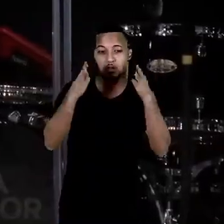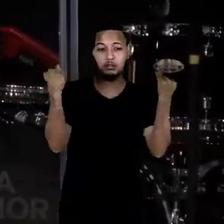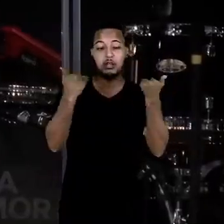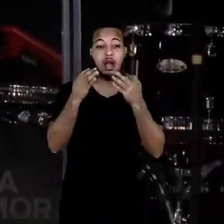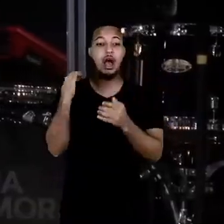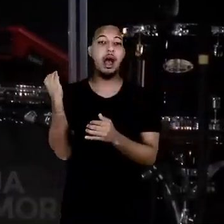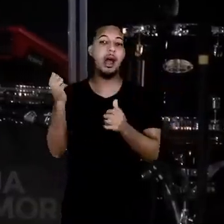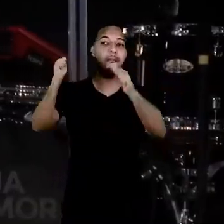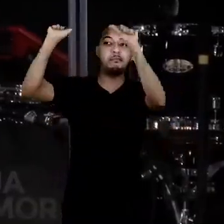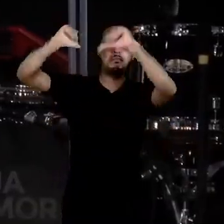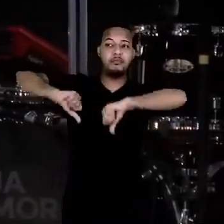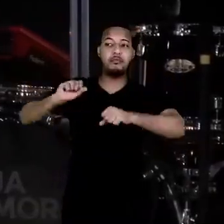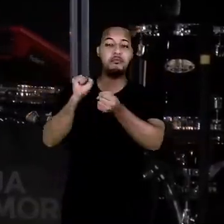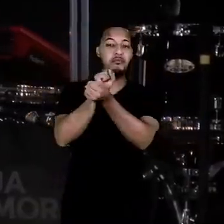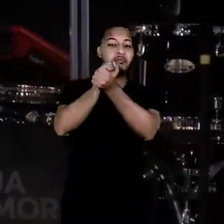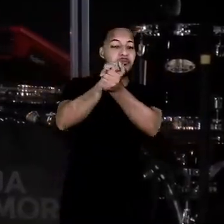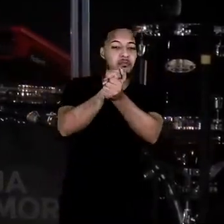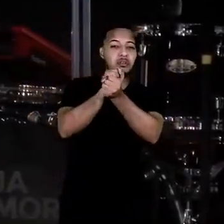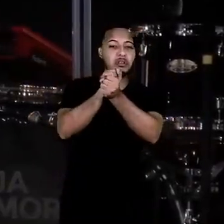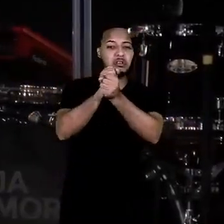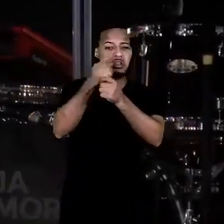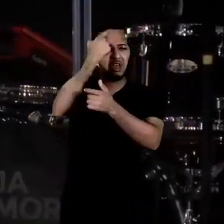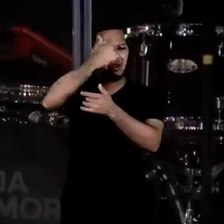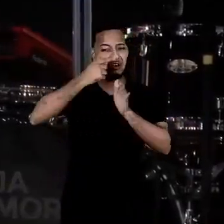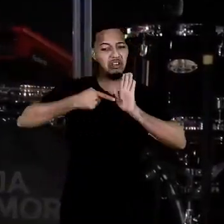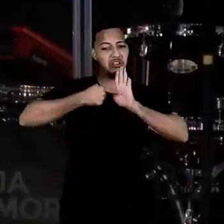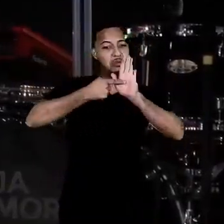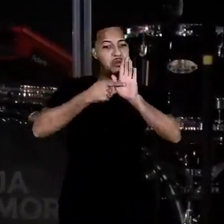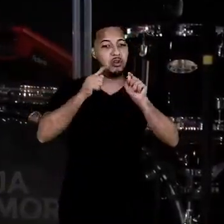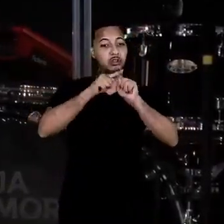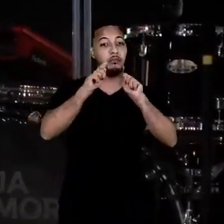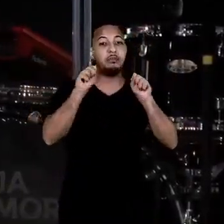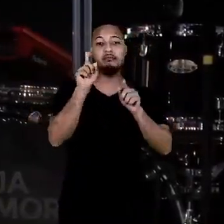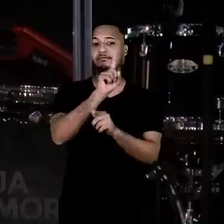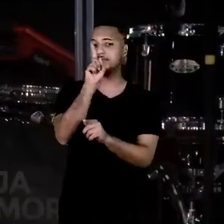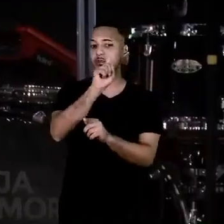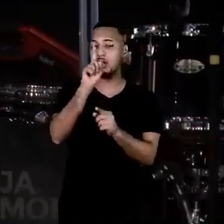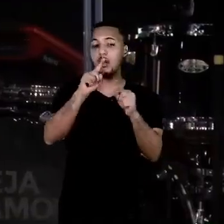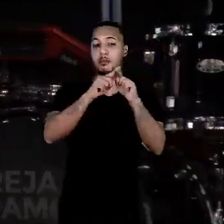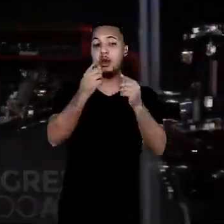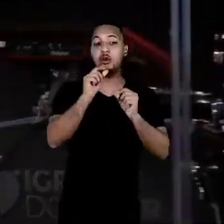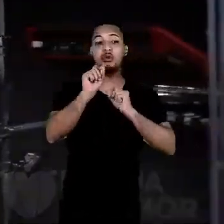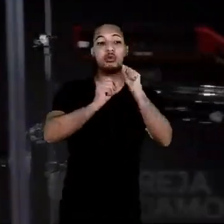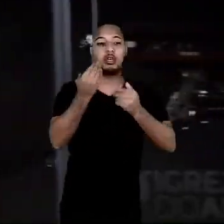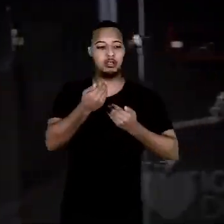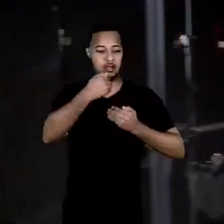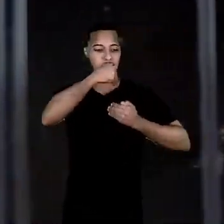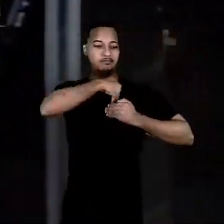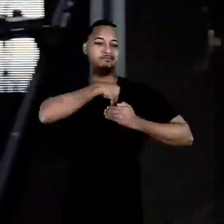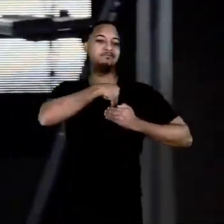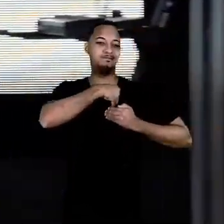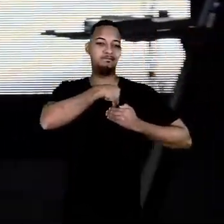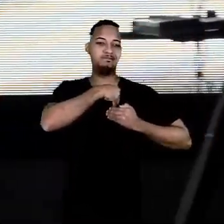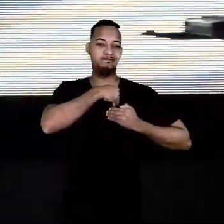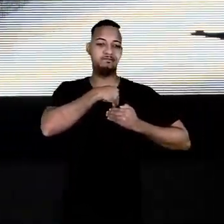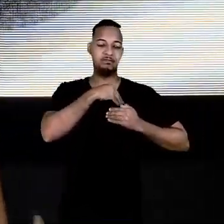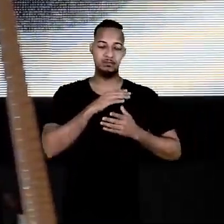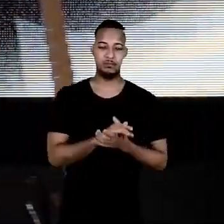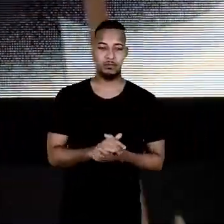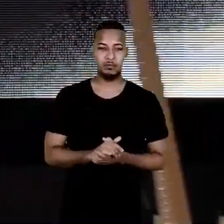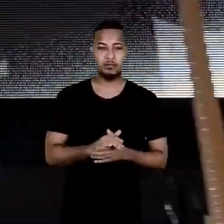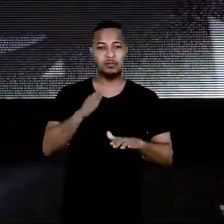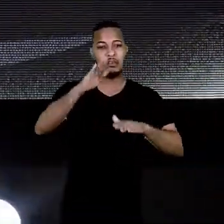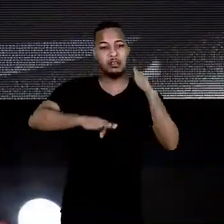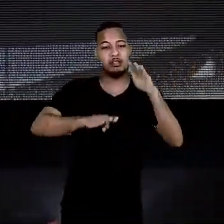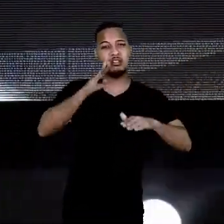prisão não é do lado de fora, é do lado de dentro. Quantas pessoas andam livres na rua? Talvez você está